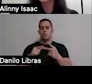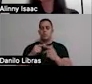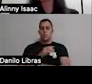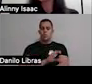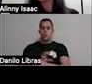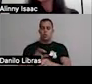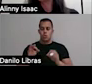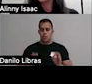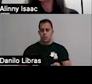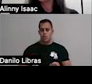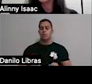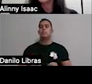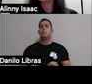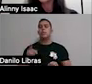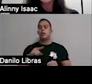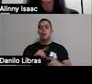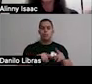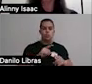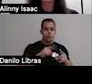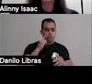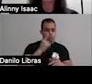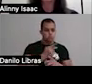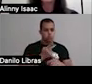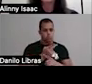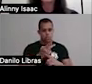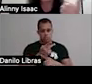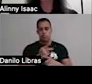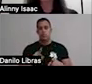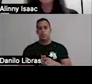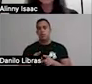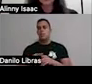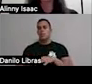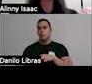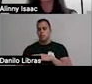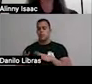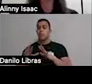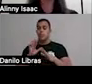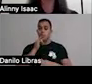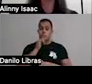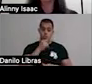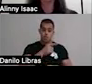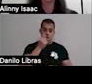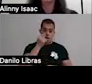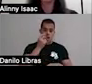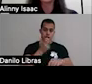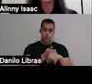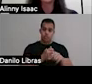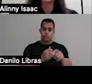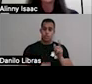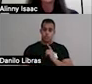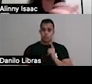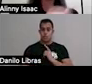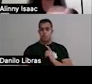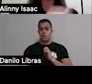novos objetos e do medo condicionado. Por outro lado, nos animais injetados com oligômeros, mas que receberam o